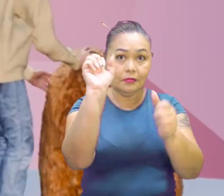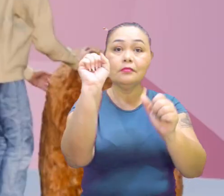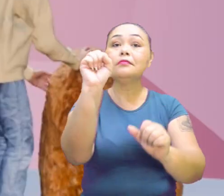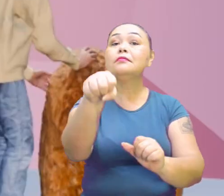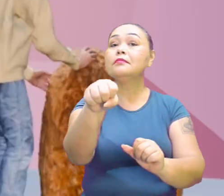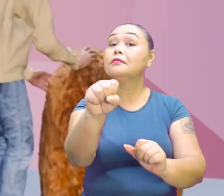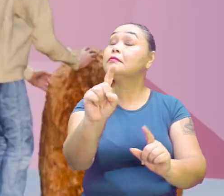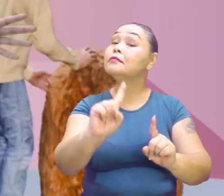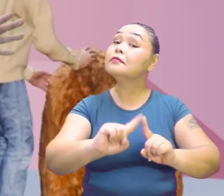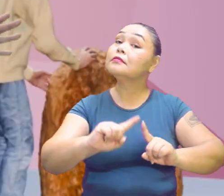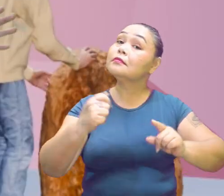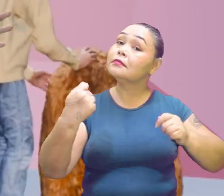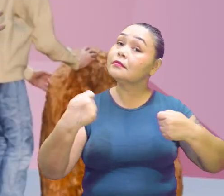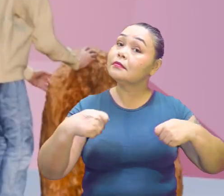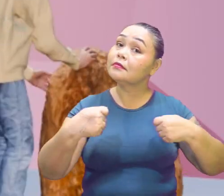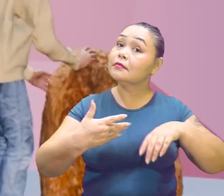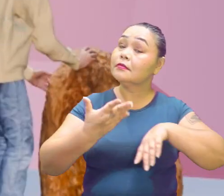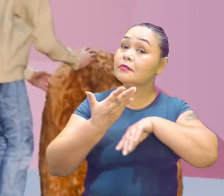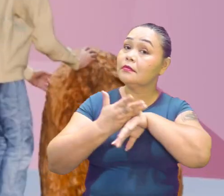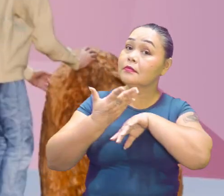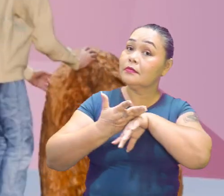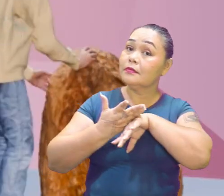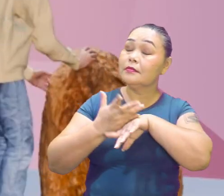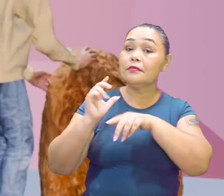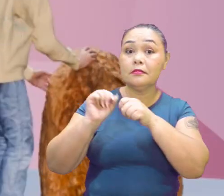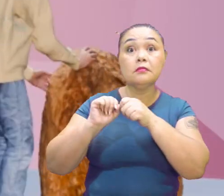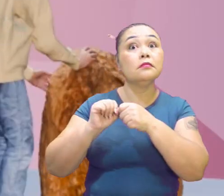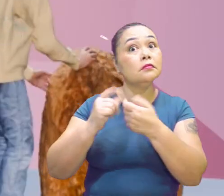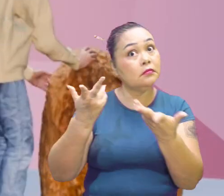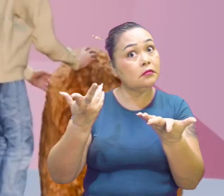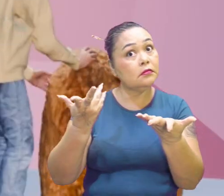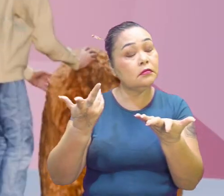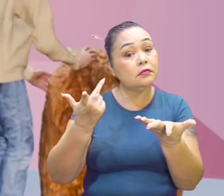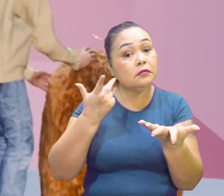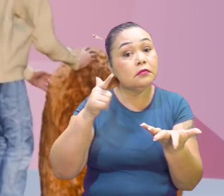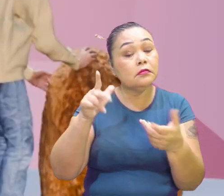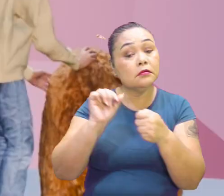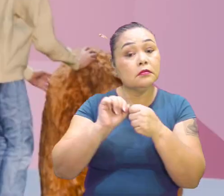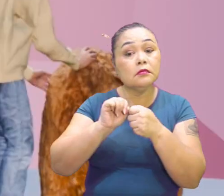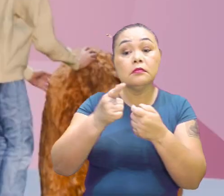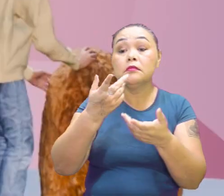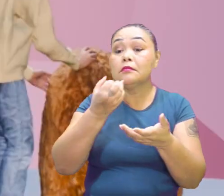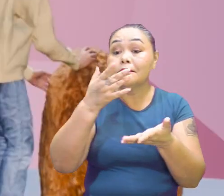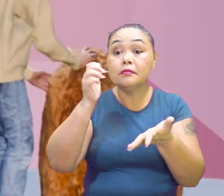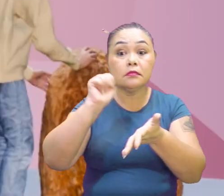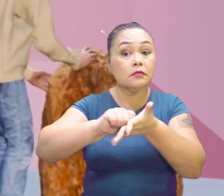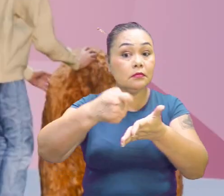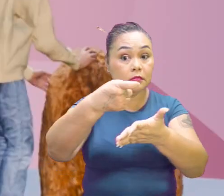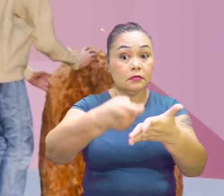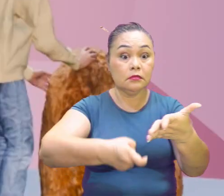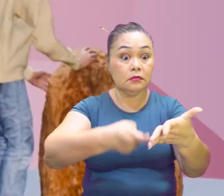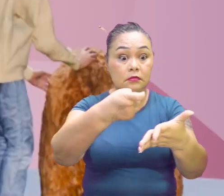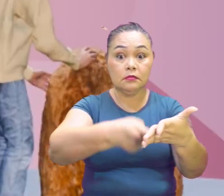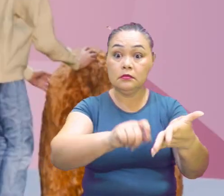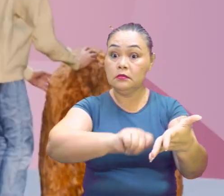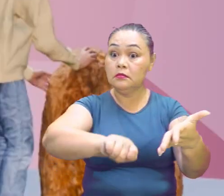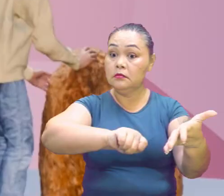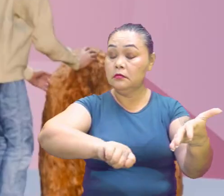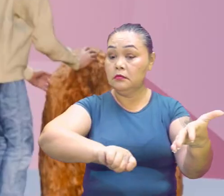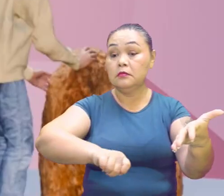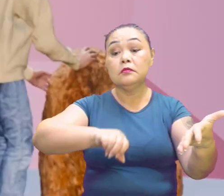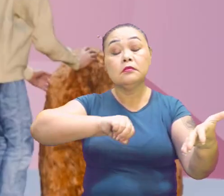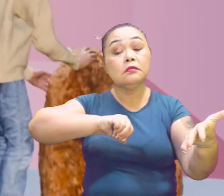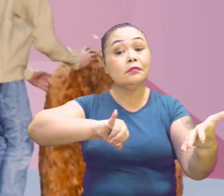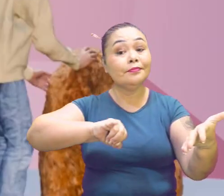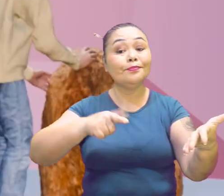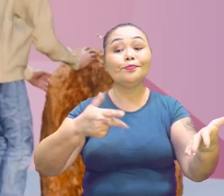mas precisa treinar. Verdade seja dita, pessoal, não existe boa dissertação, boa escrita, se